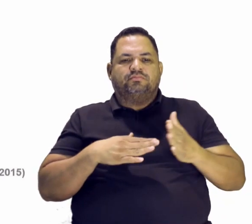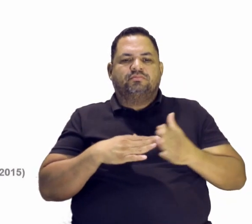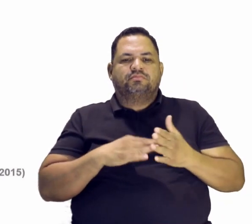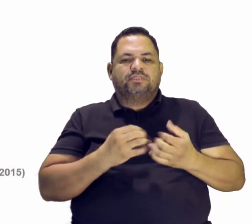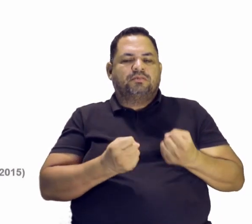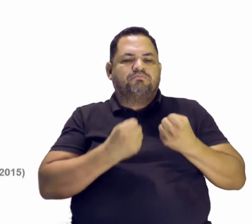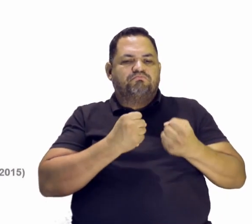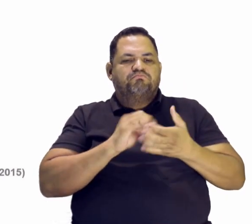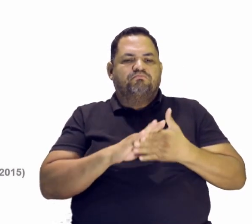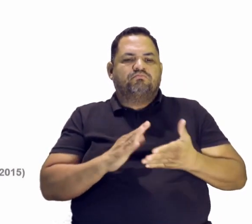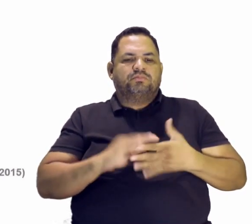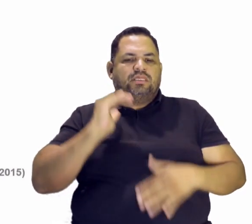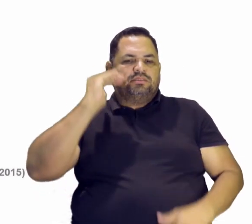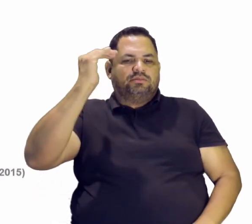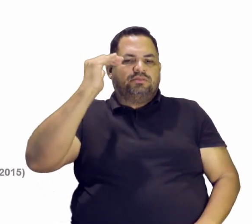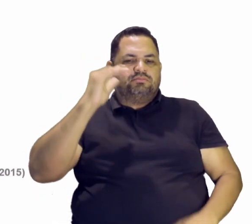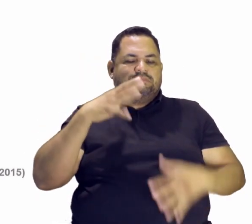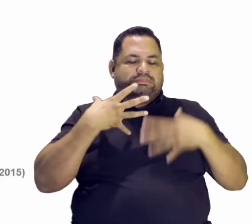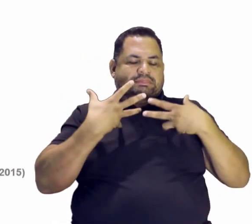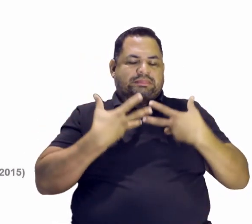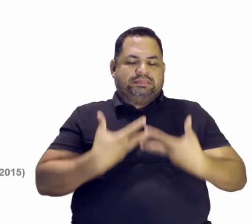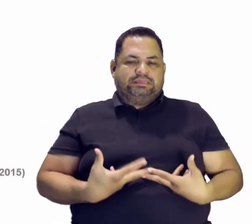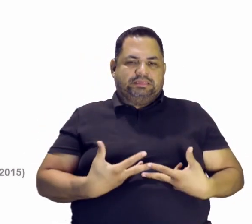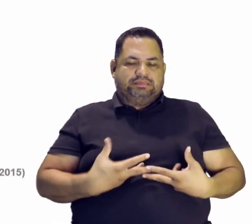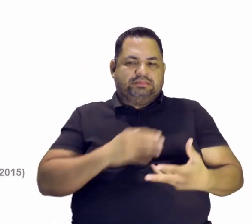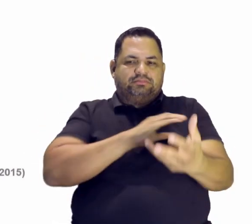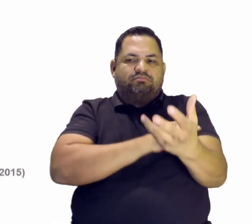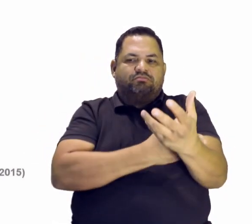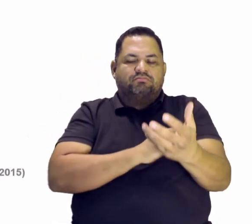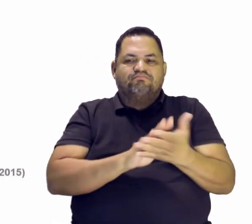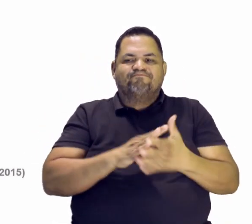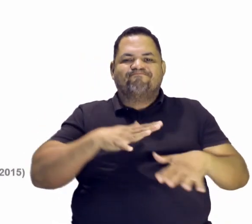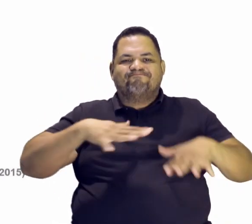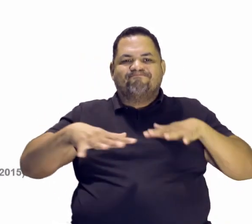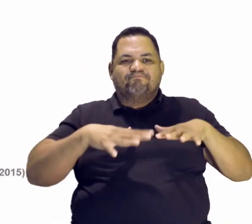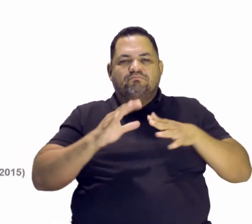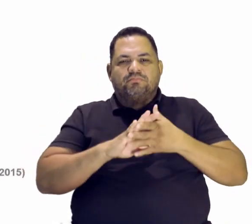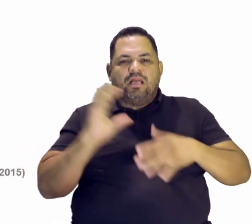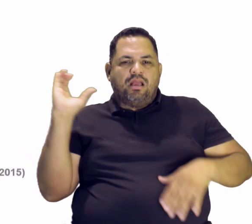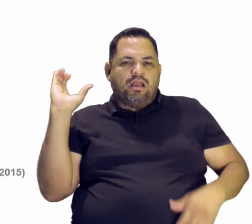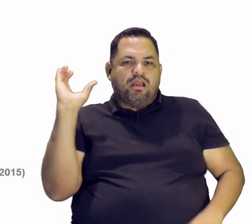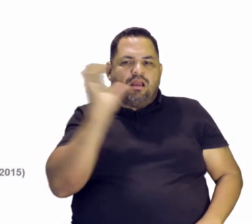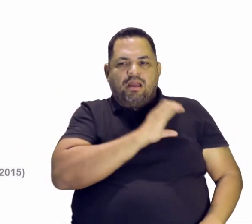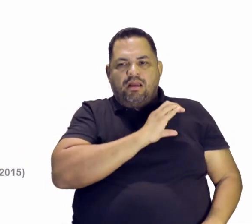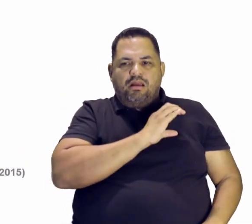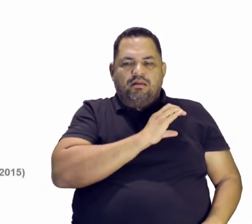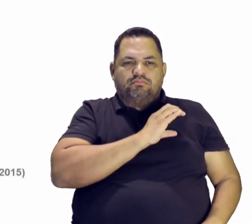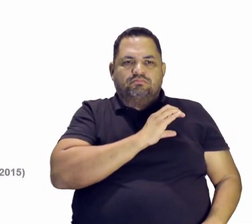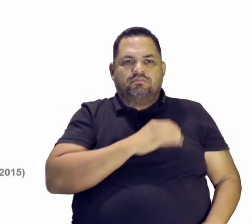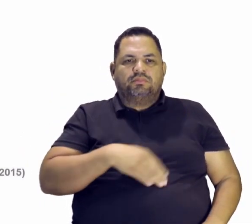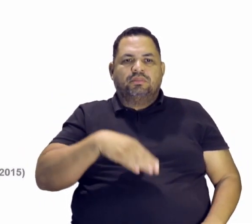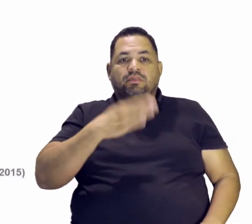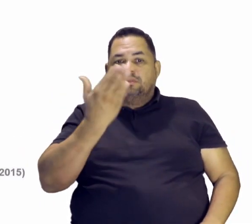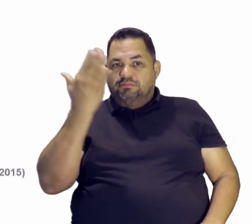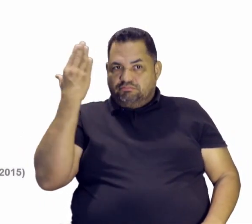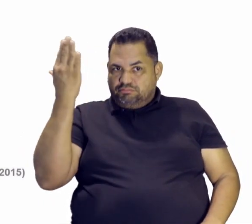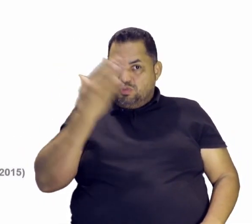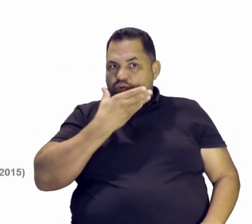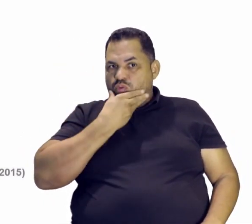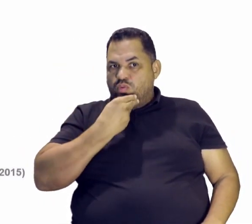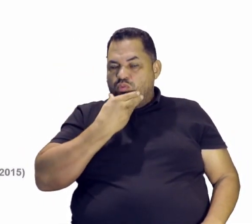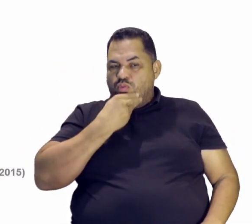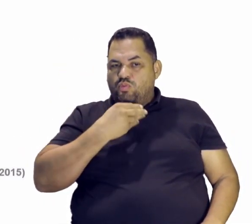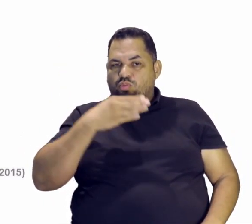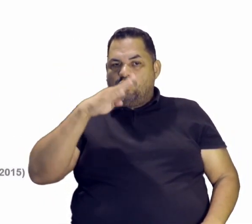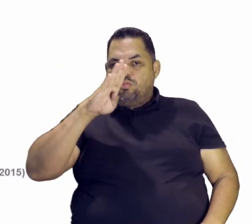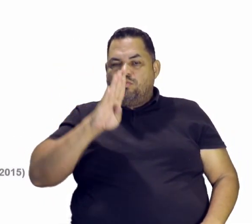muscular e alta capacidade de fadiga muscular. Então, é aquele momento explosivo aí que a gente vê aí o Bolt, né, executando aí a sua corrida,